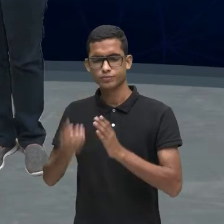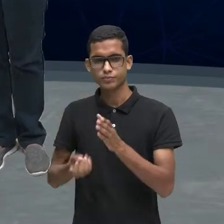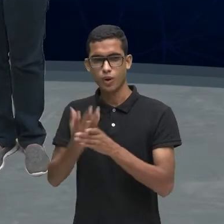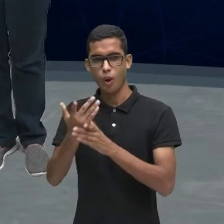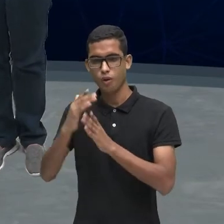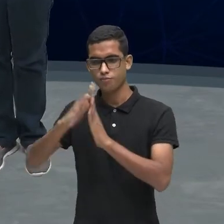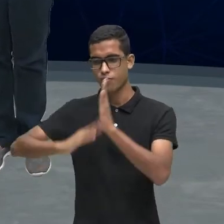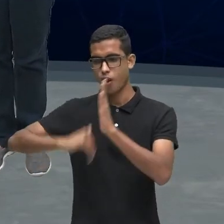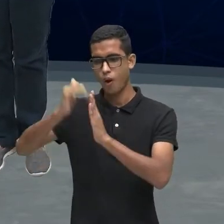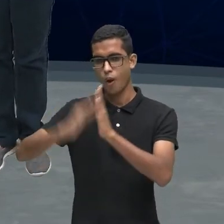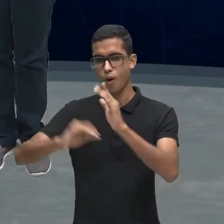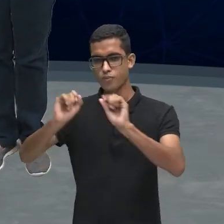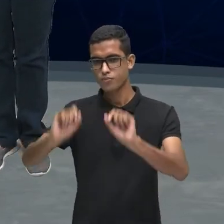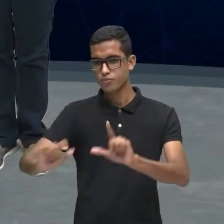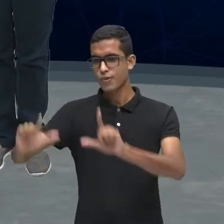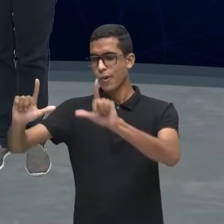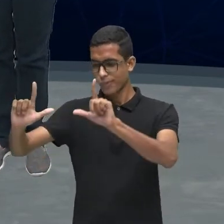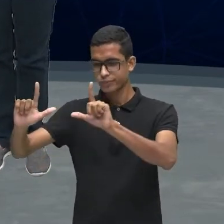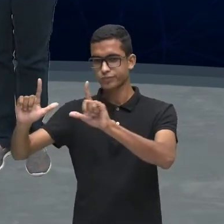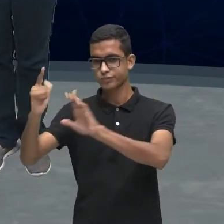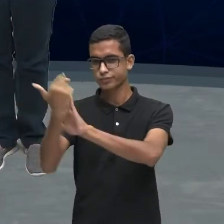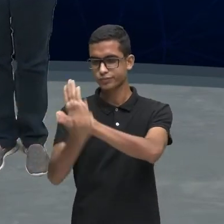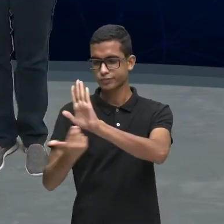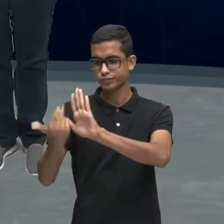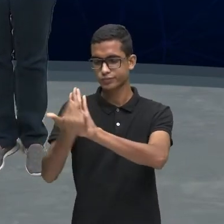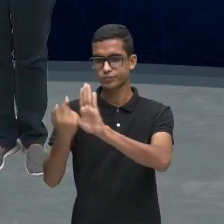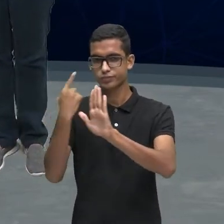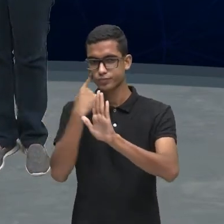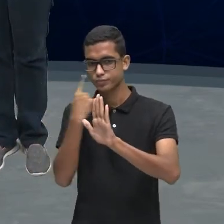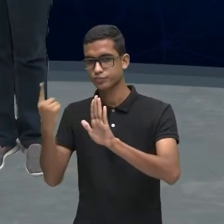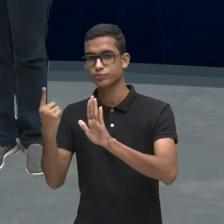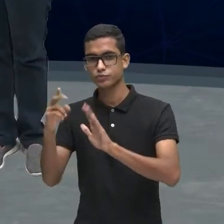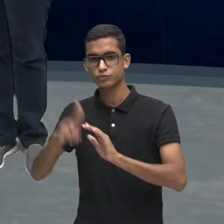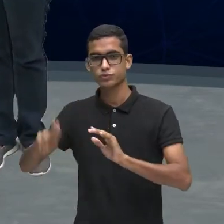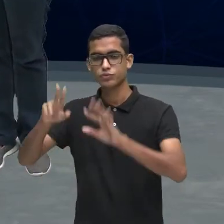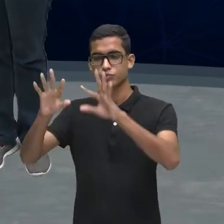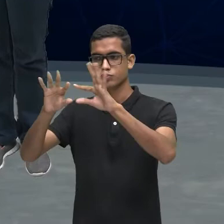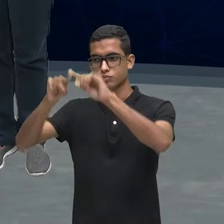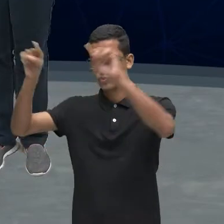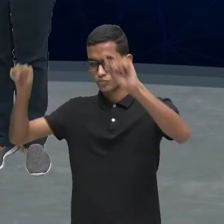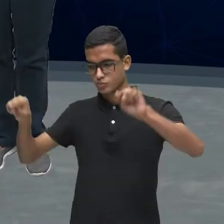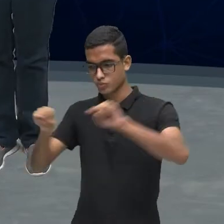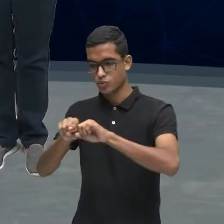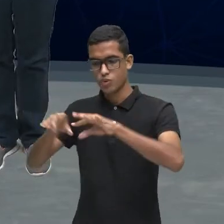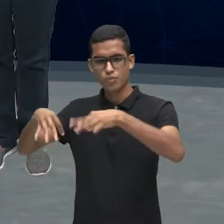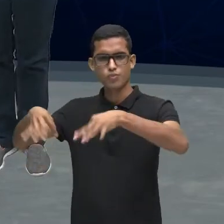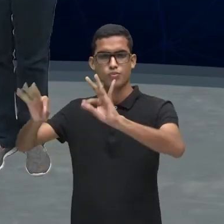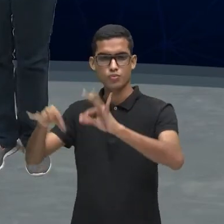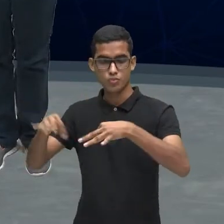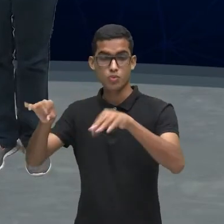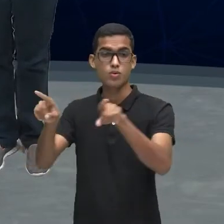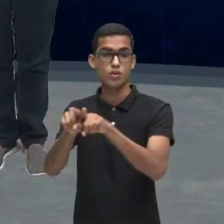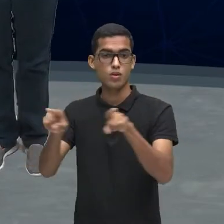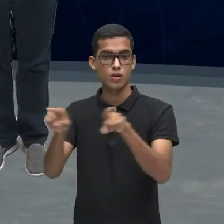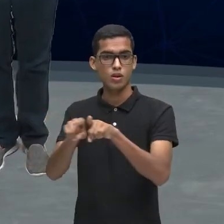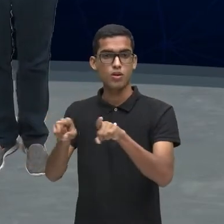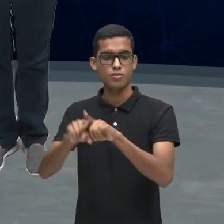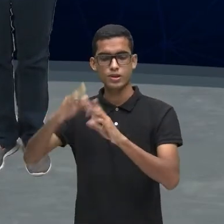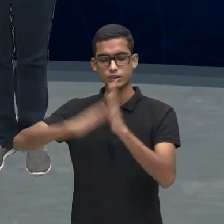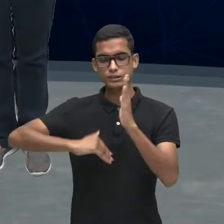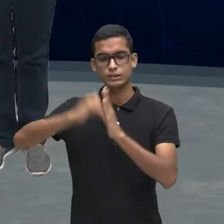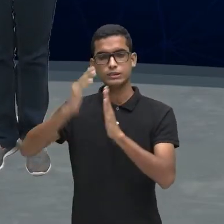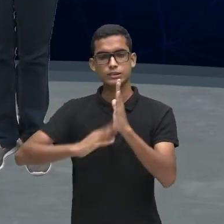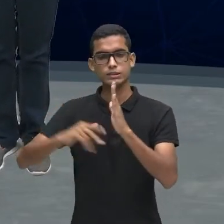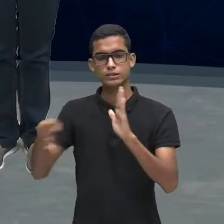fundo, o suporte é tela, ou seja, tecido, e a tinta também foi a tinta têmpera. Então